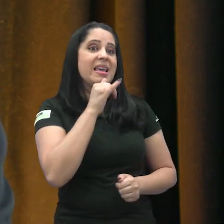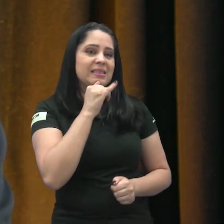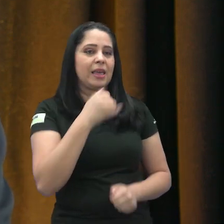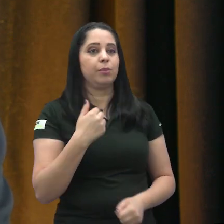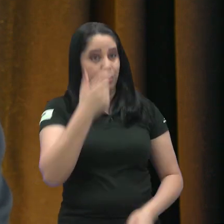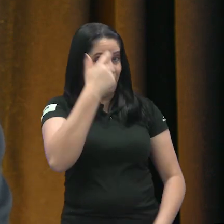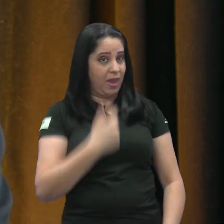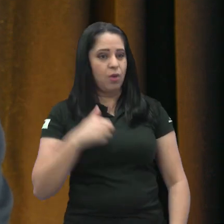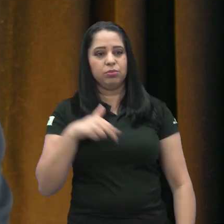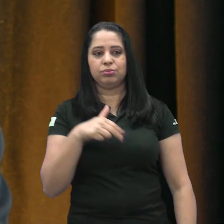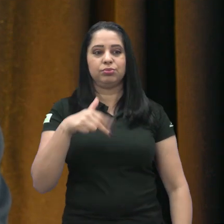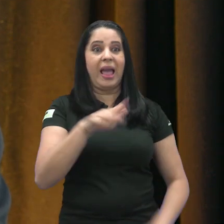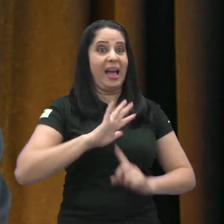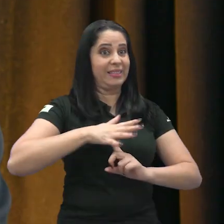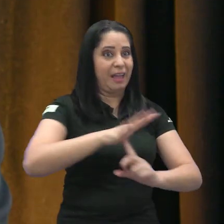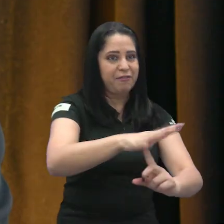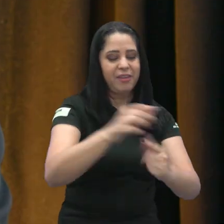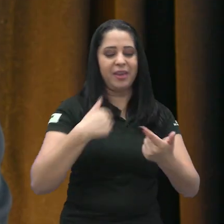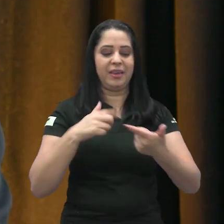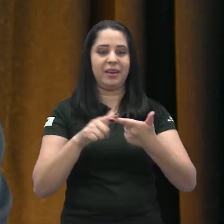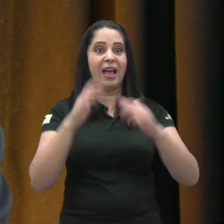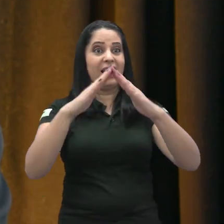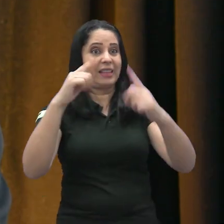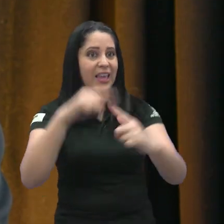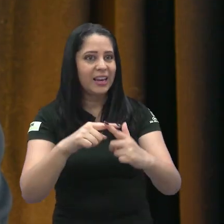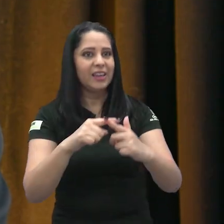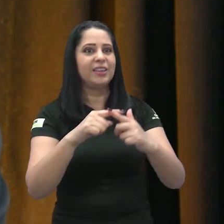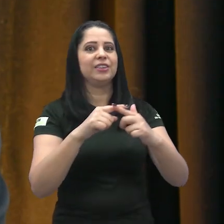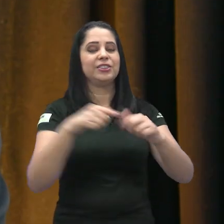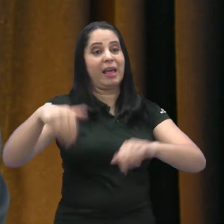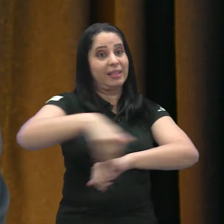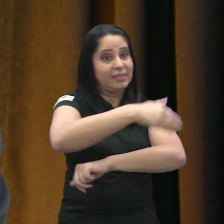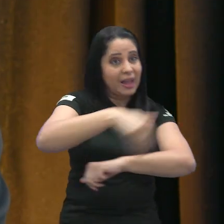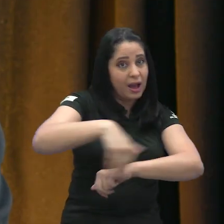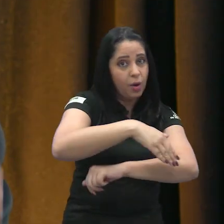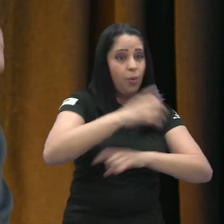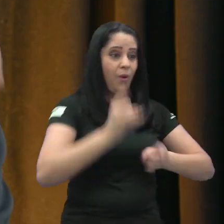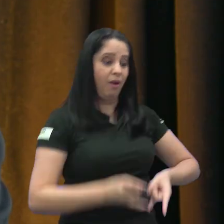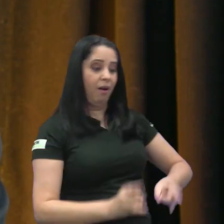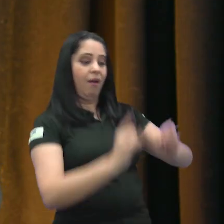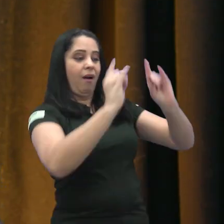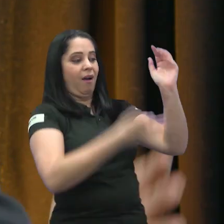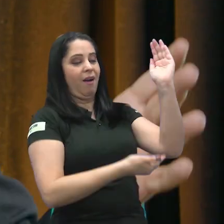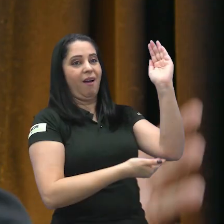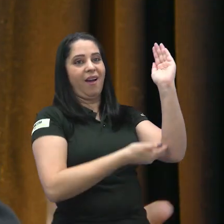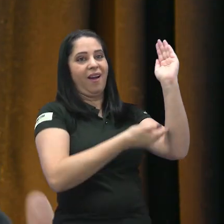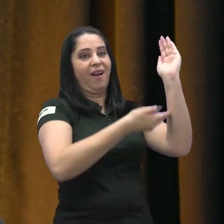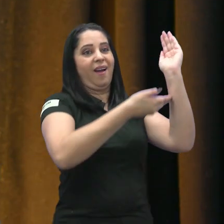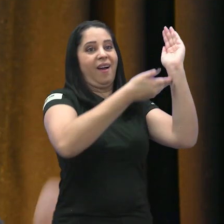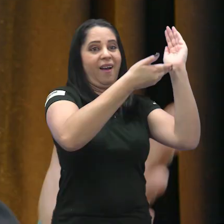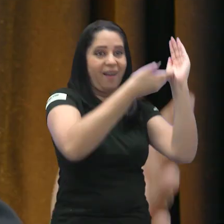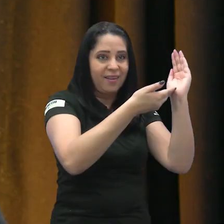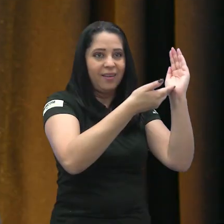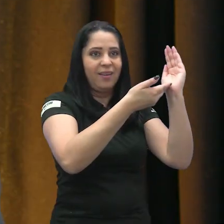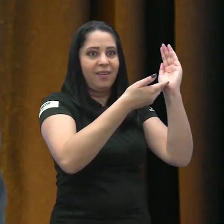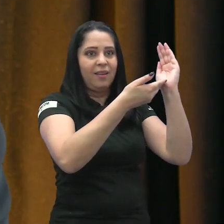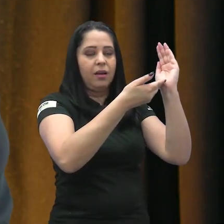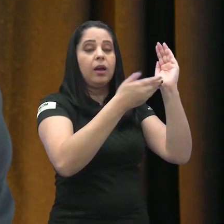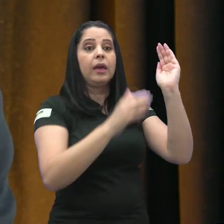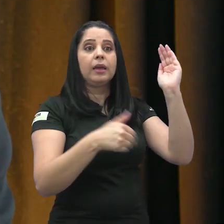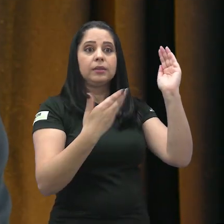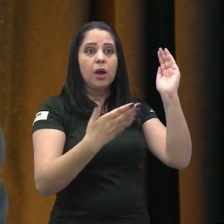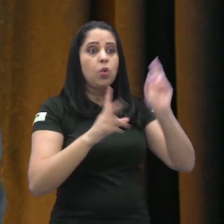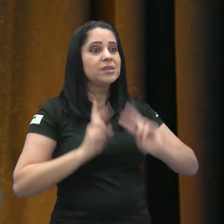dela. Encontra com ele na feira, na igreja, no supermercado, nas ruas, dentro do elevador, igual nós encontramos várias